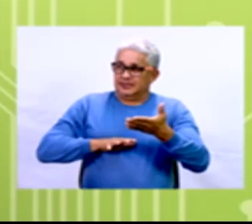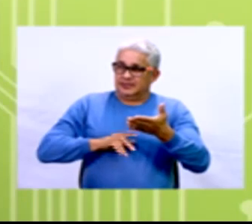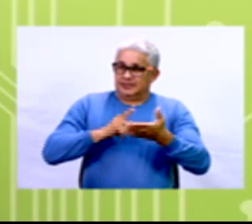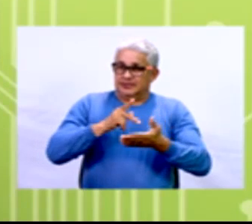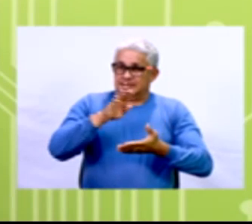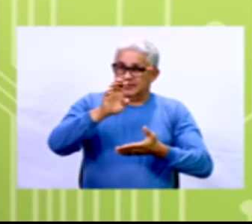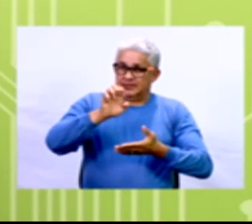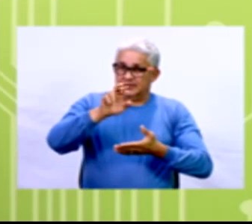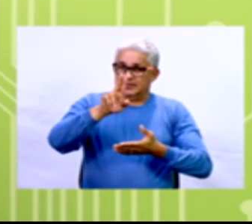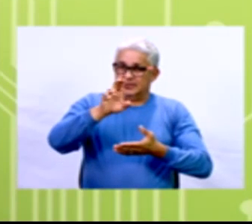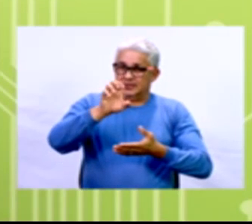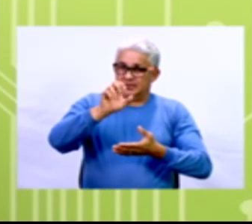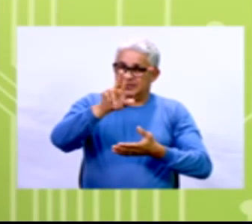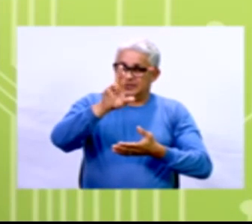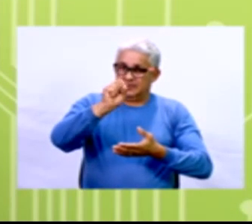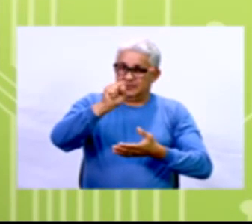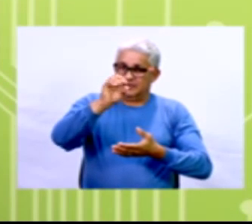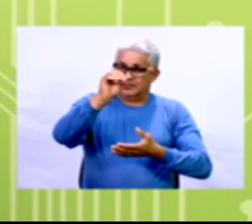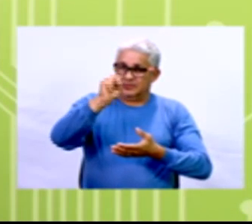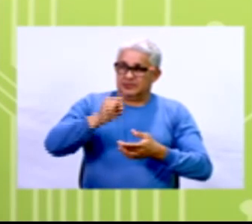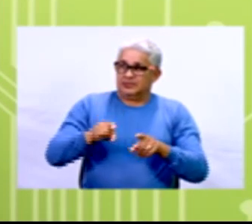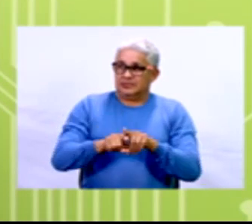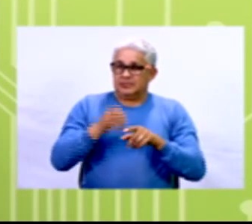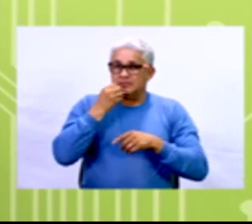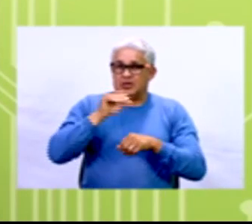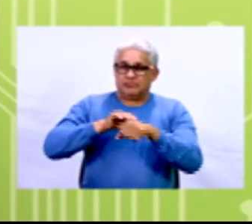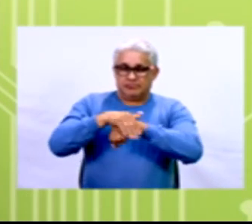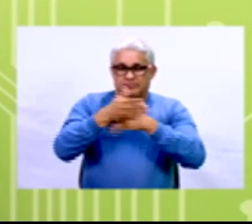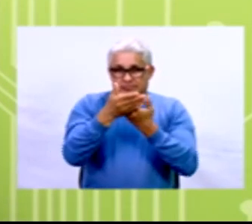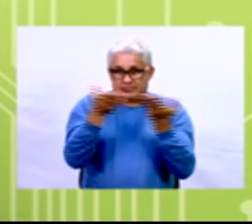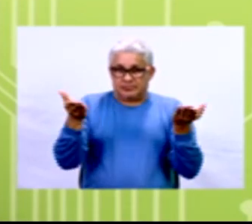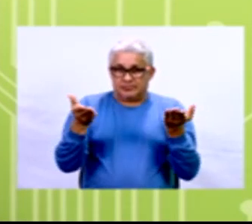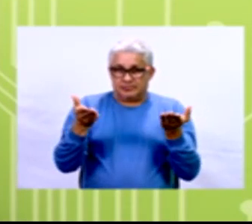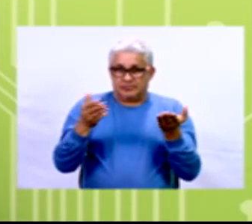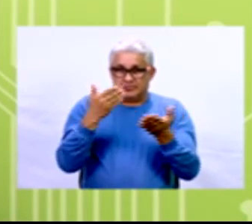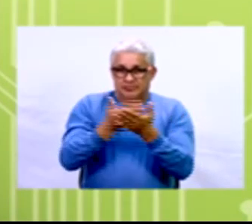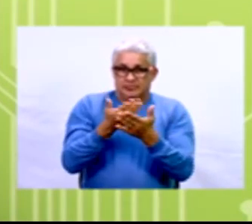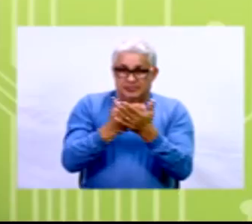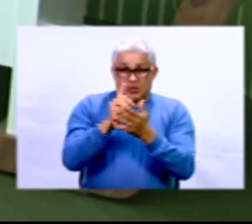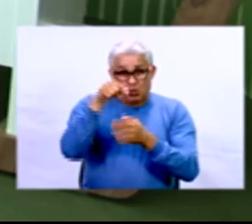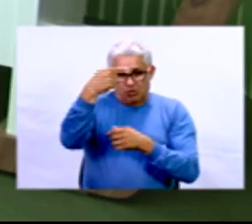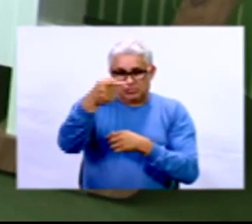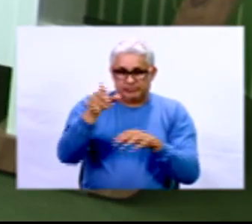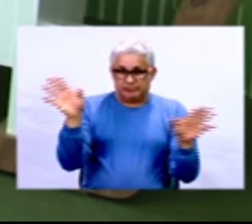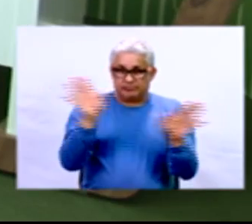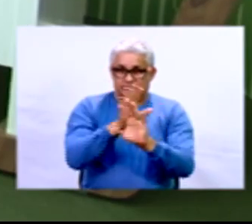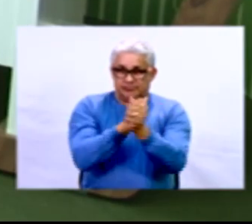percurso, ok? Uma boa noite para vocês e até a próxima aula.